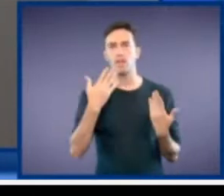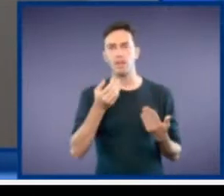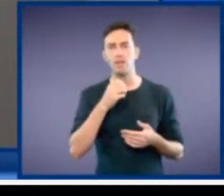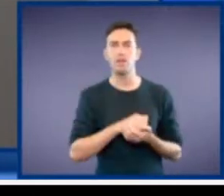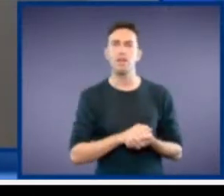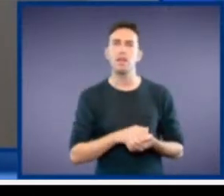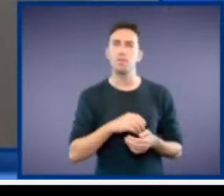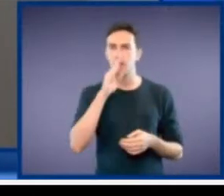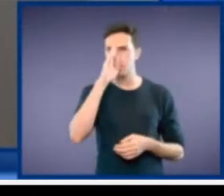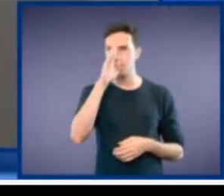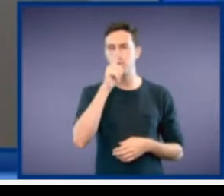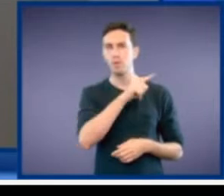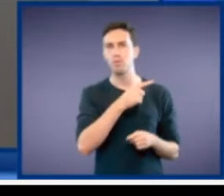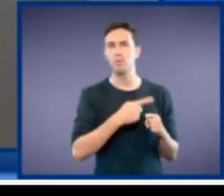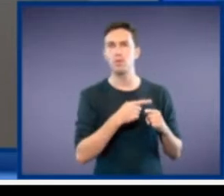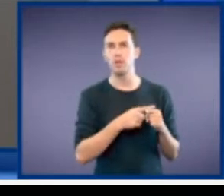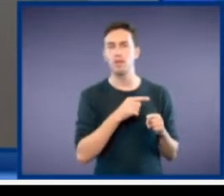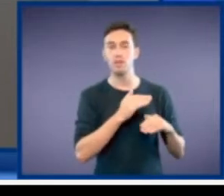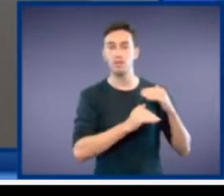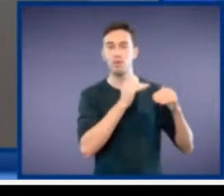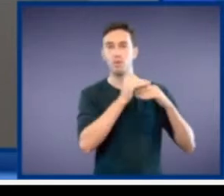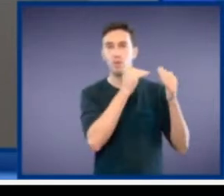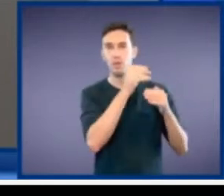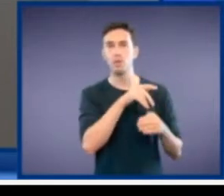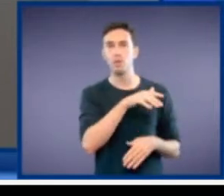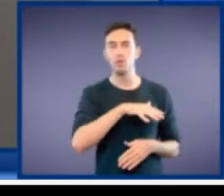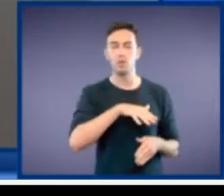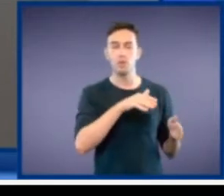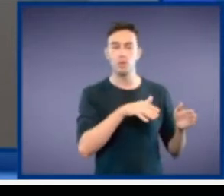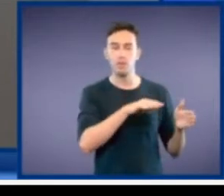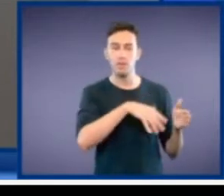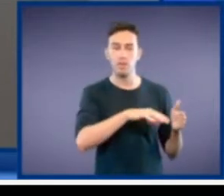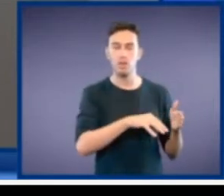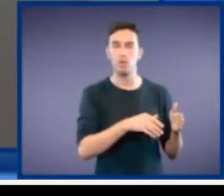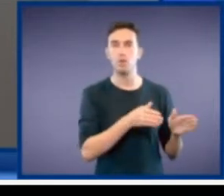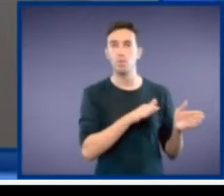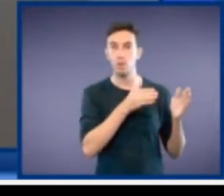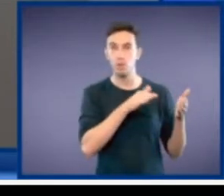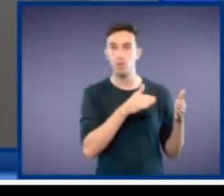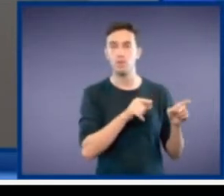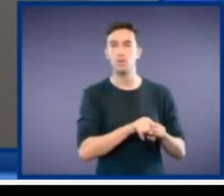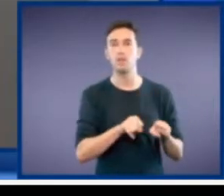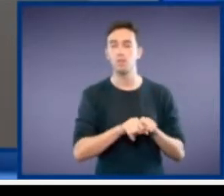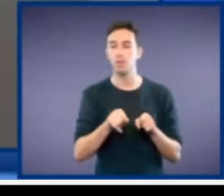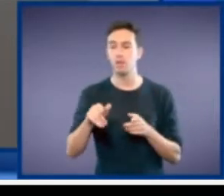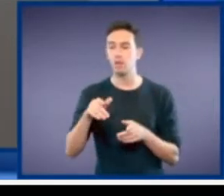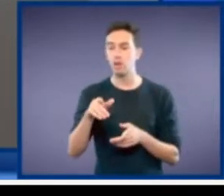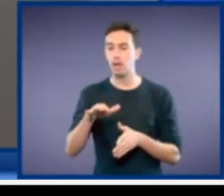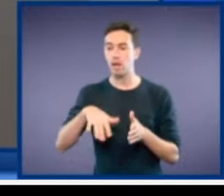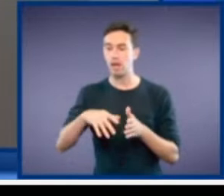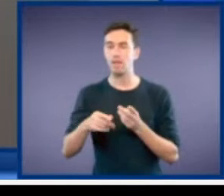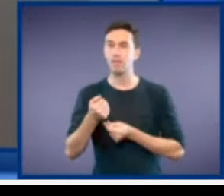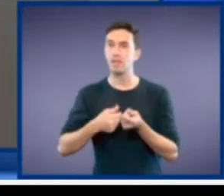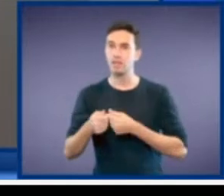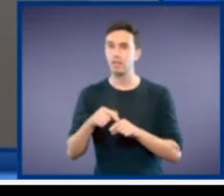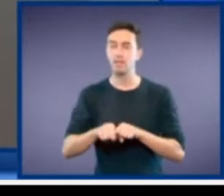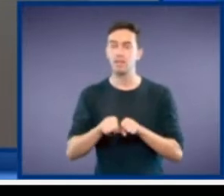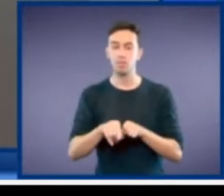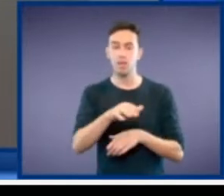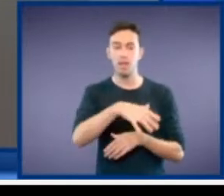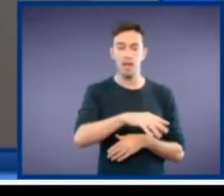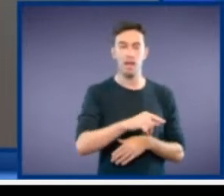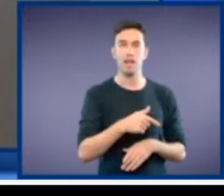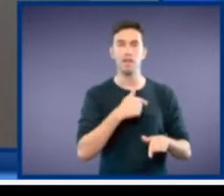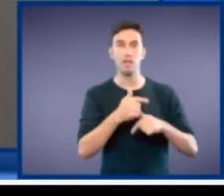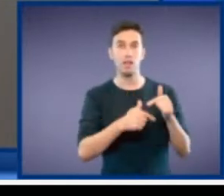pelo desenvolvimento do setor produtivo, está arrecadando mais, o setor financeiro está arrecadando mais, e o mercado de trabalho está arrecadando mais,